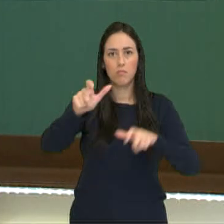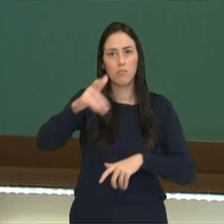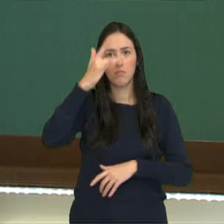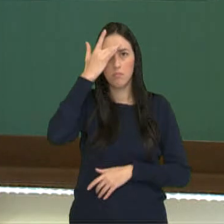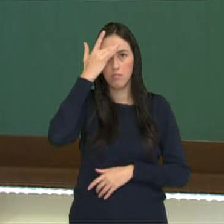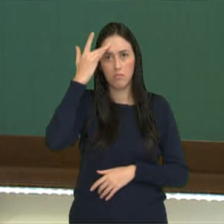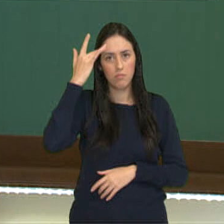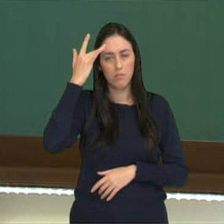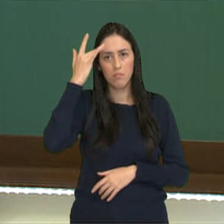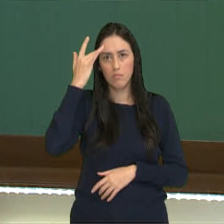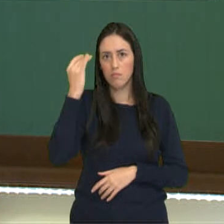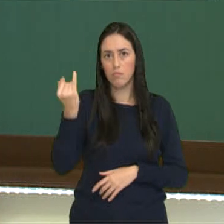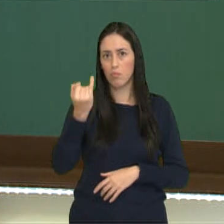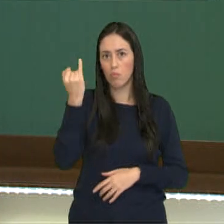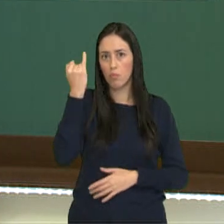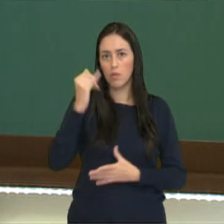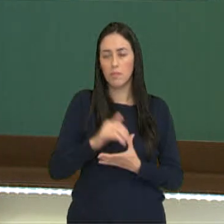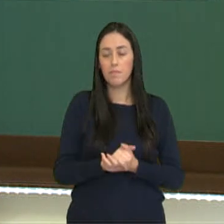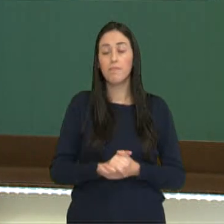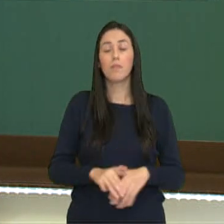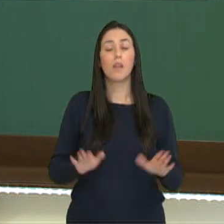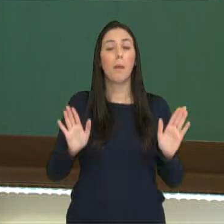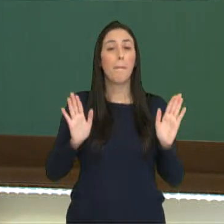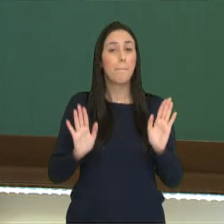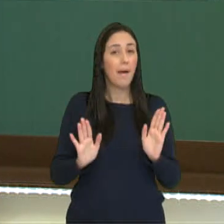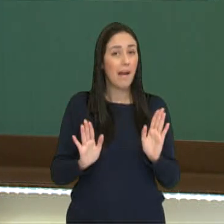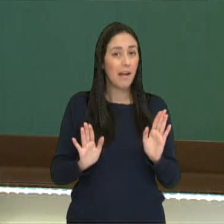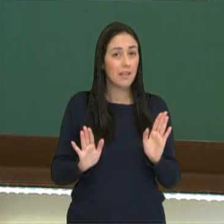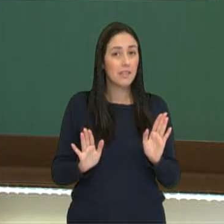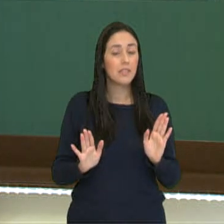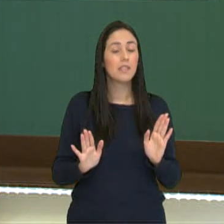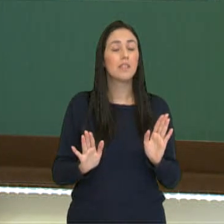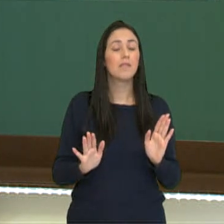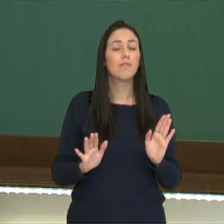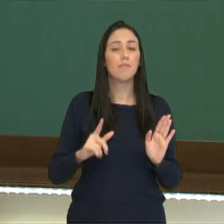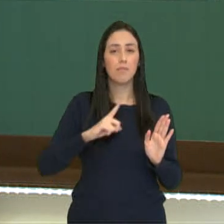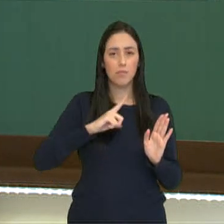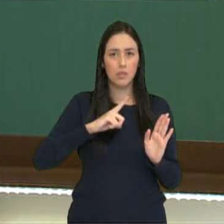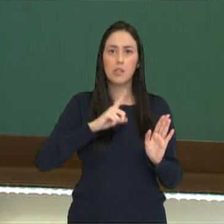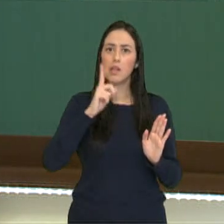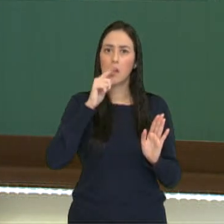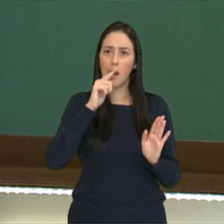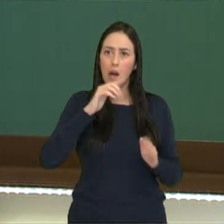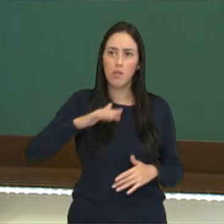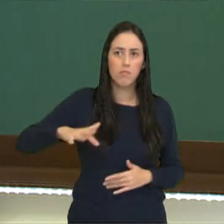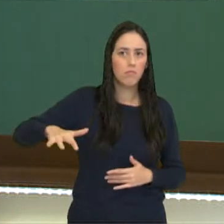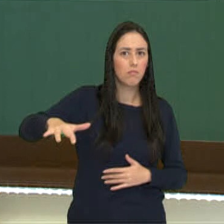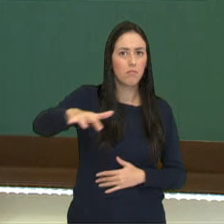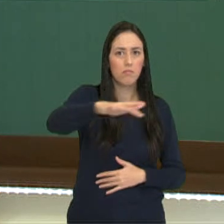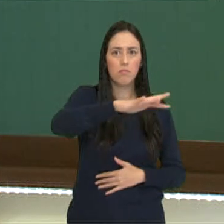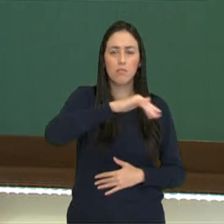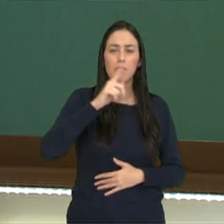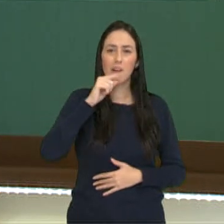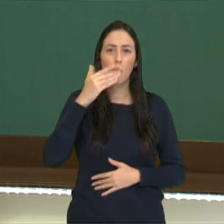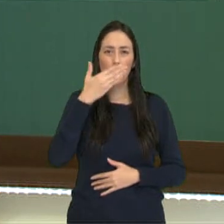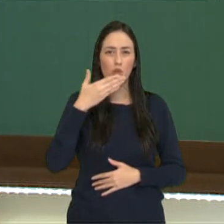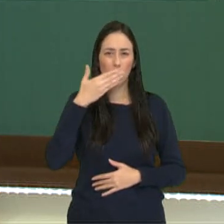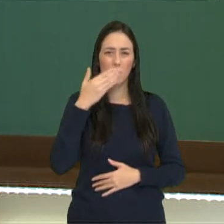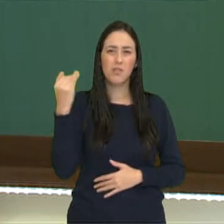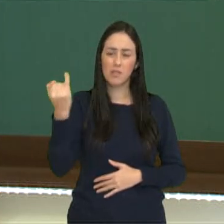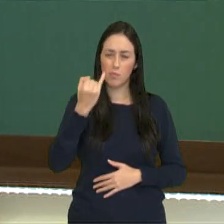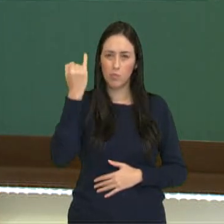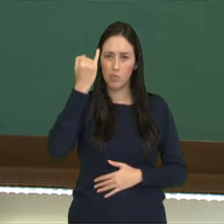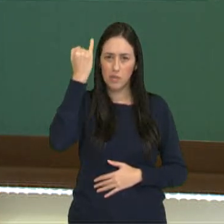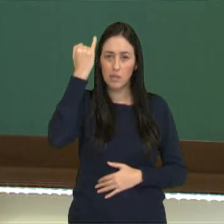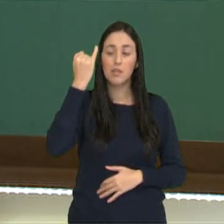cima desse grande aquífero, porém, sabendo da importância da água e da disponibilidade de água doce que nós temos no nosso planeta,